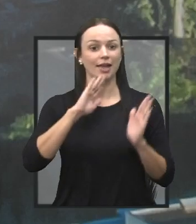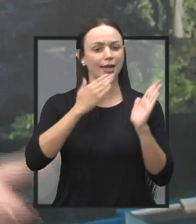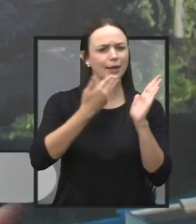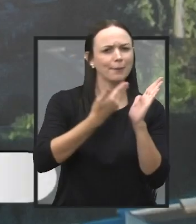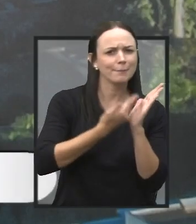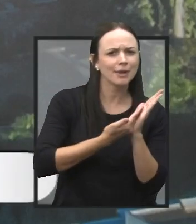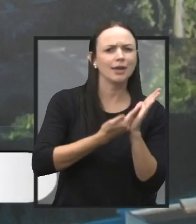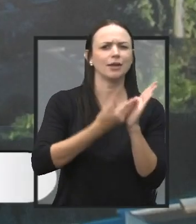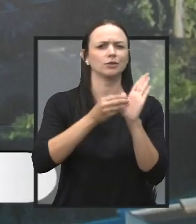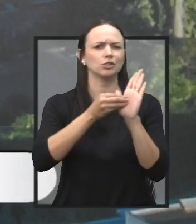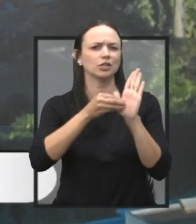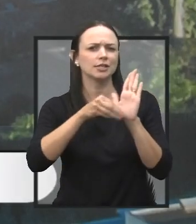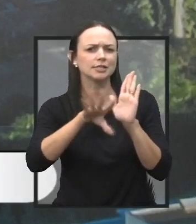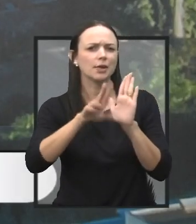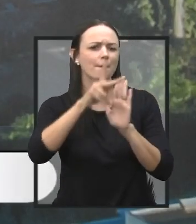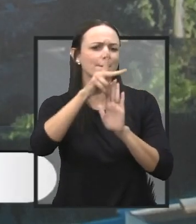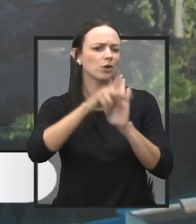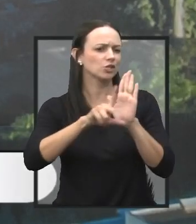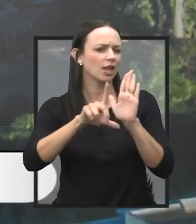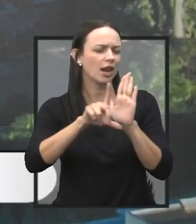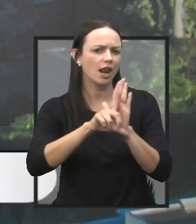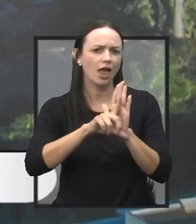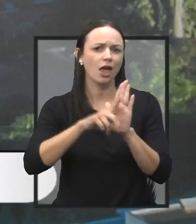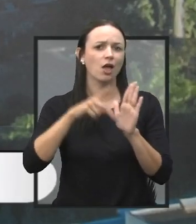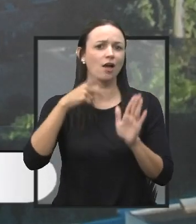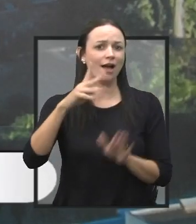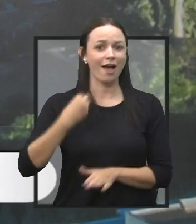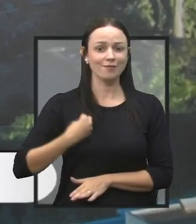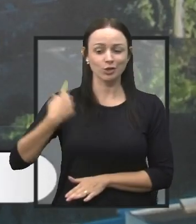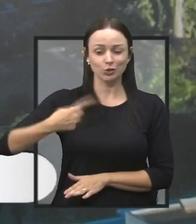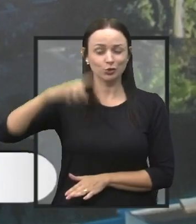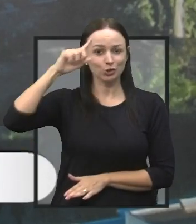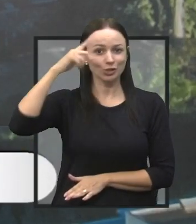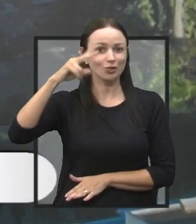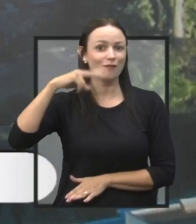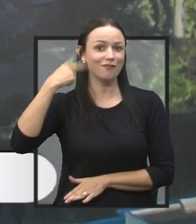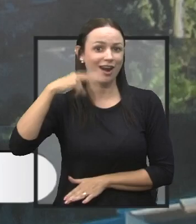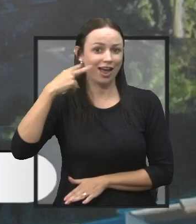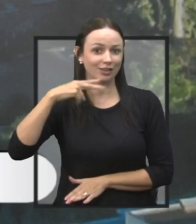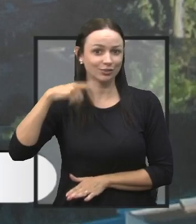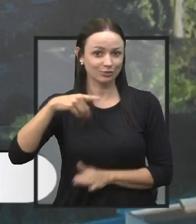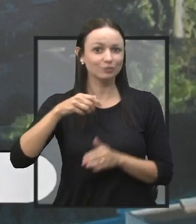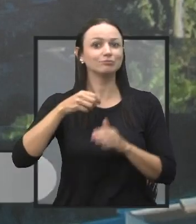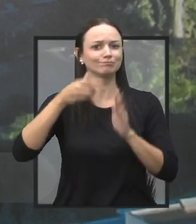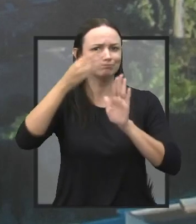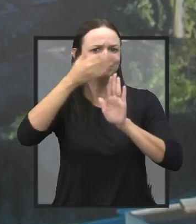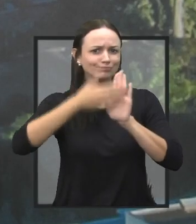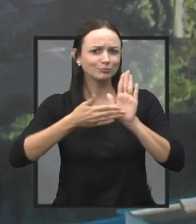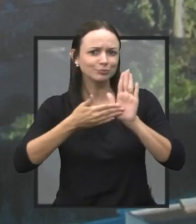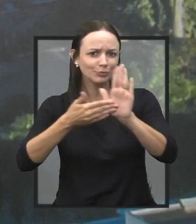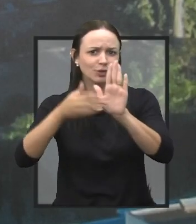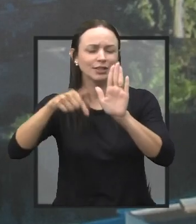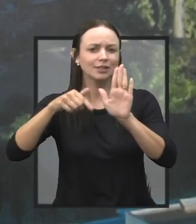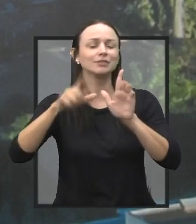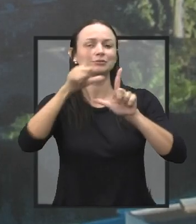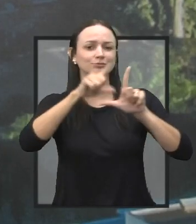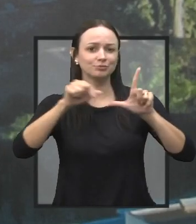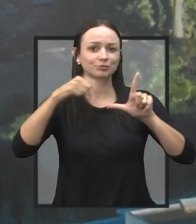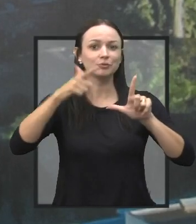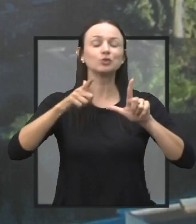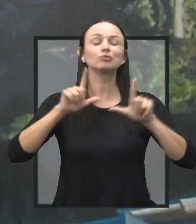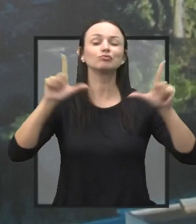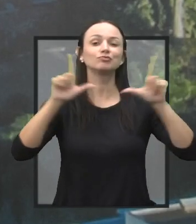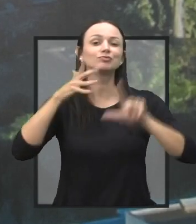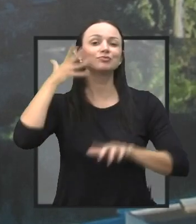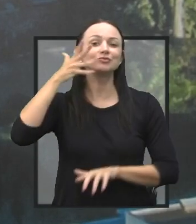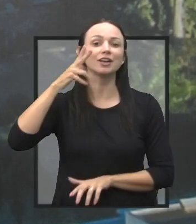Requerimentos, indicações, projetos de lei, enfim, o dia a dia do seu parlamentar passado a limpo aqui na TV Câmara Jaú. Está entrando no ar mais uma